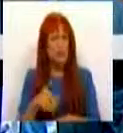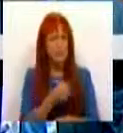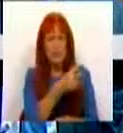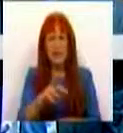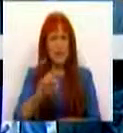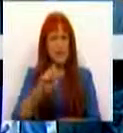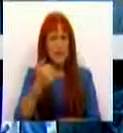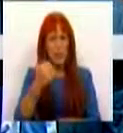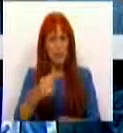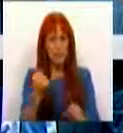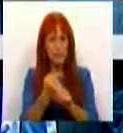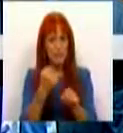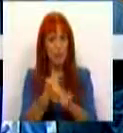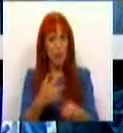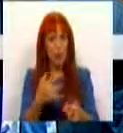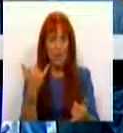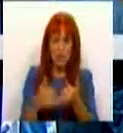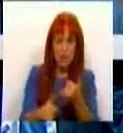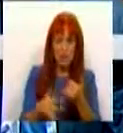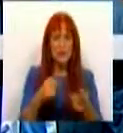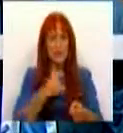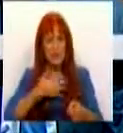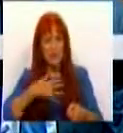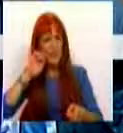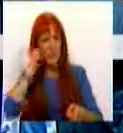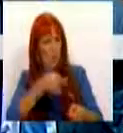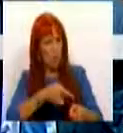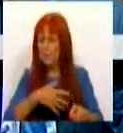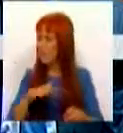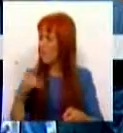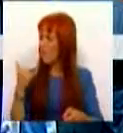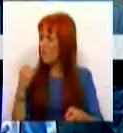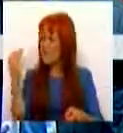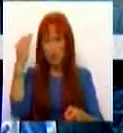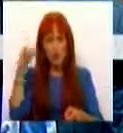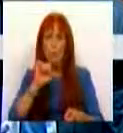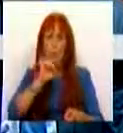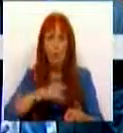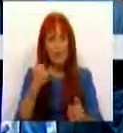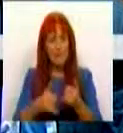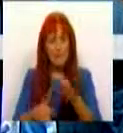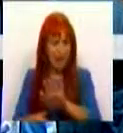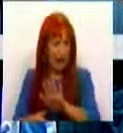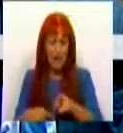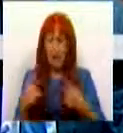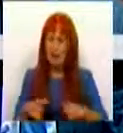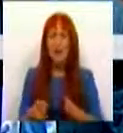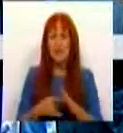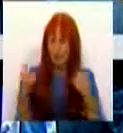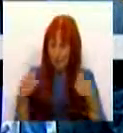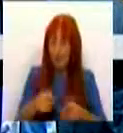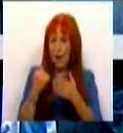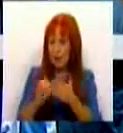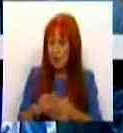cerca de 350 postos de trabalho que estão em causa nas empresas afetadas, cerca de 20% podiam estar em risco. Há, portanto, a necessidade de